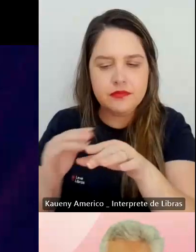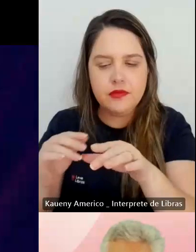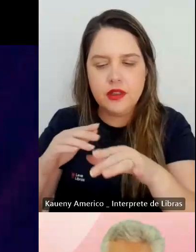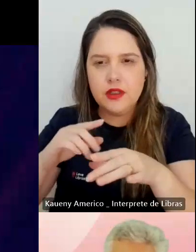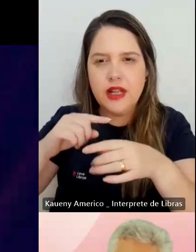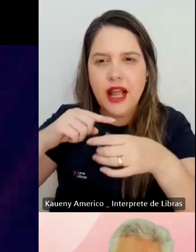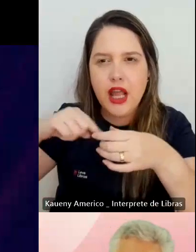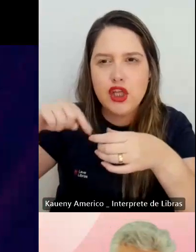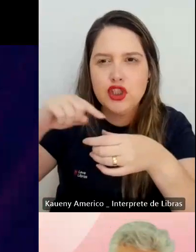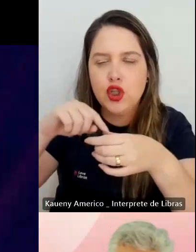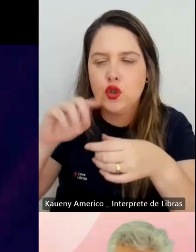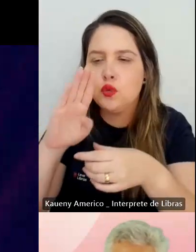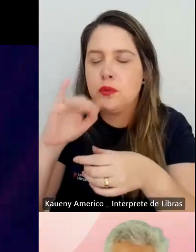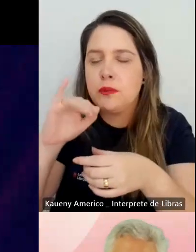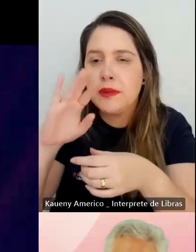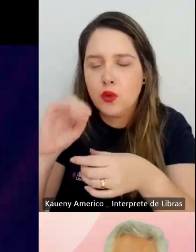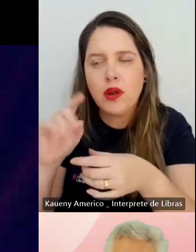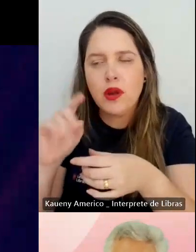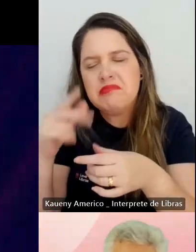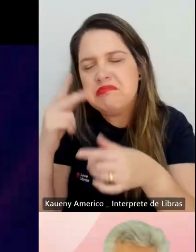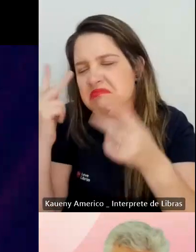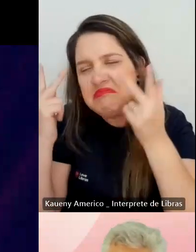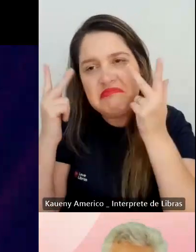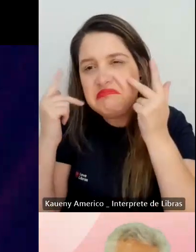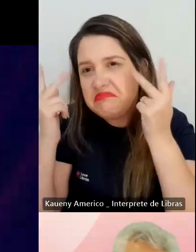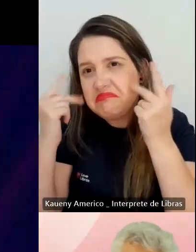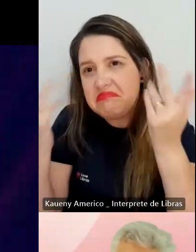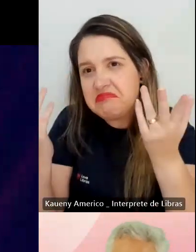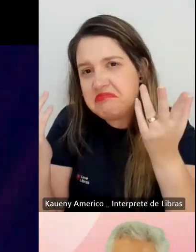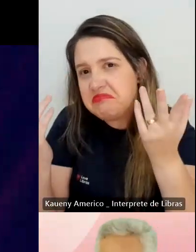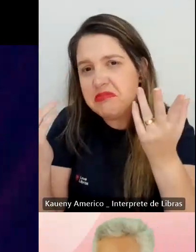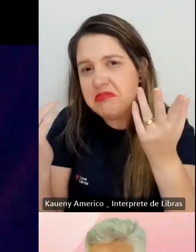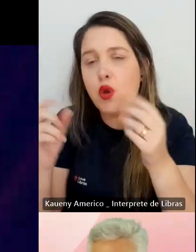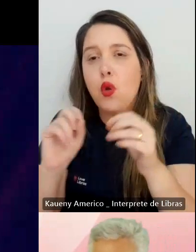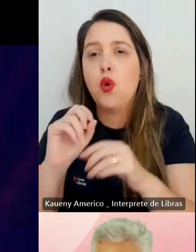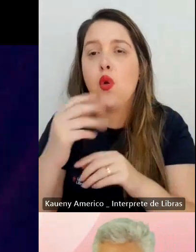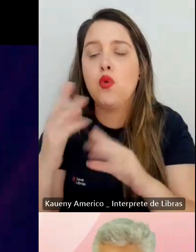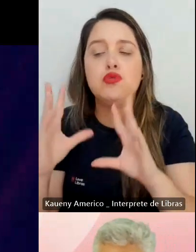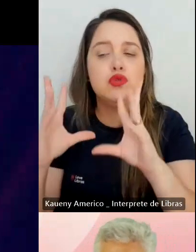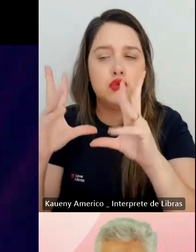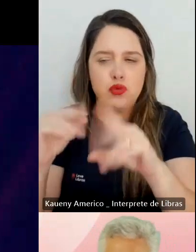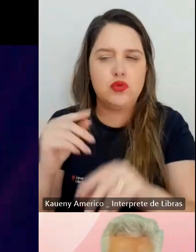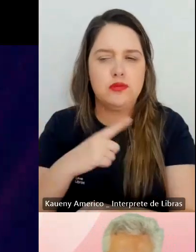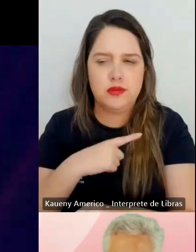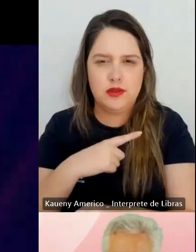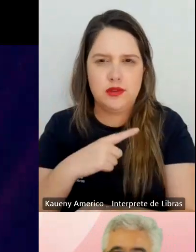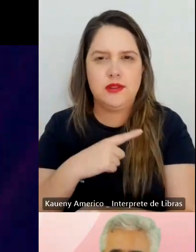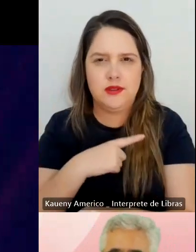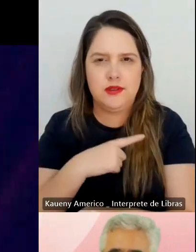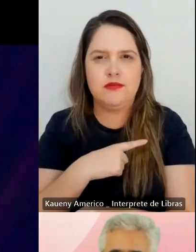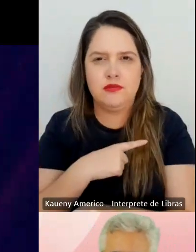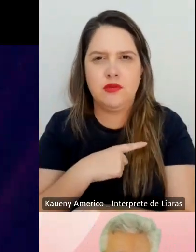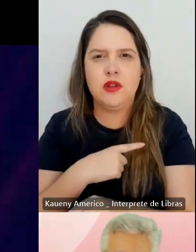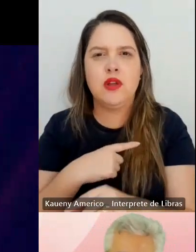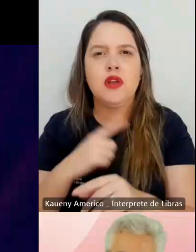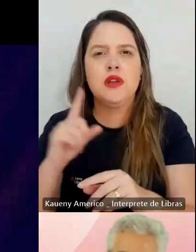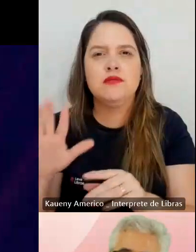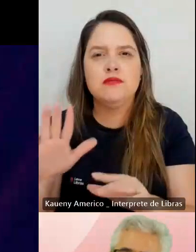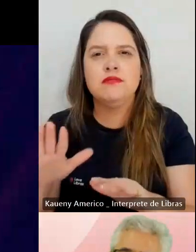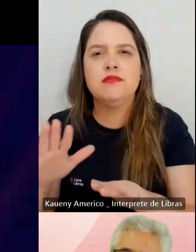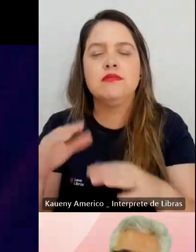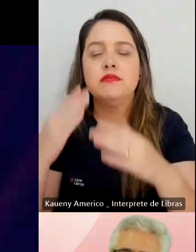uma coisa natural, uma coisa fisiológica, ou seja, todo mundo tem e não é sinal de doença. Então, parou em frente ao espelho,